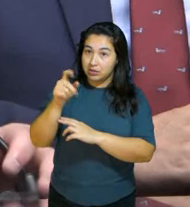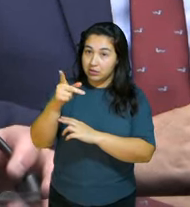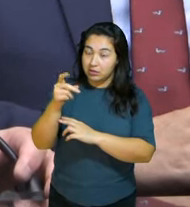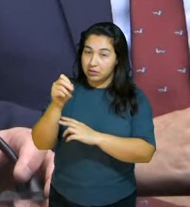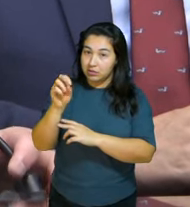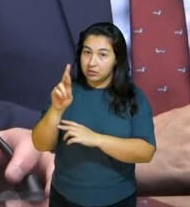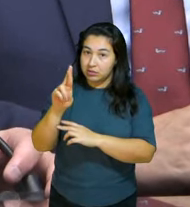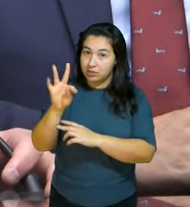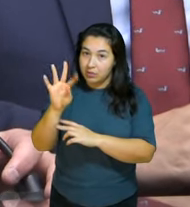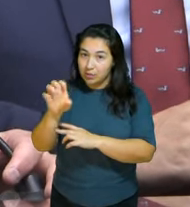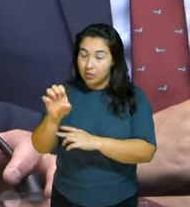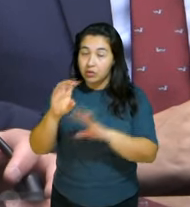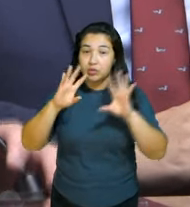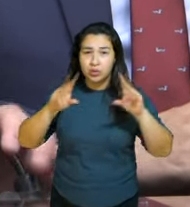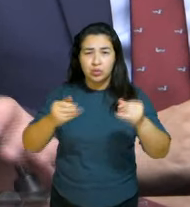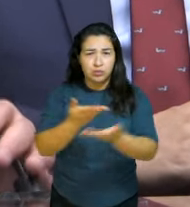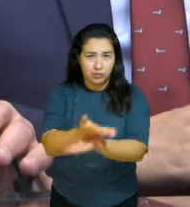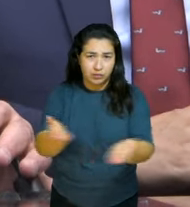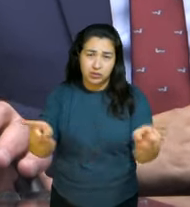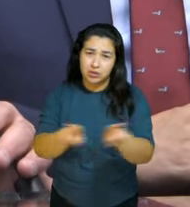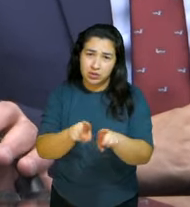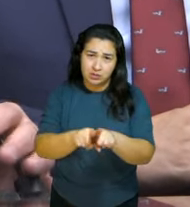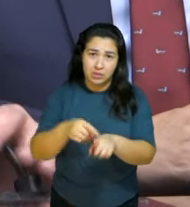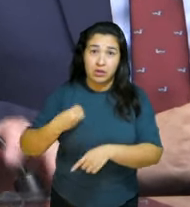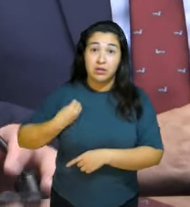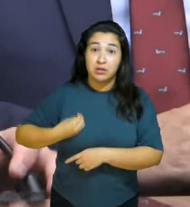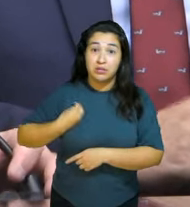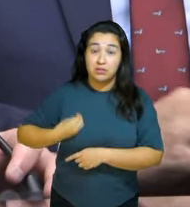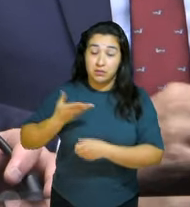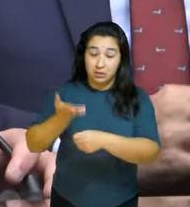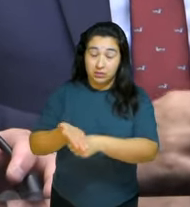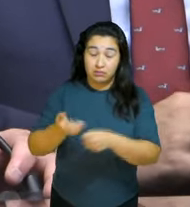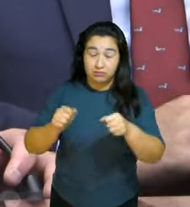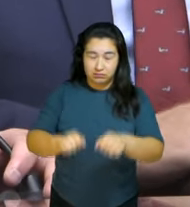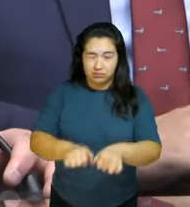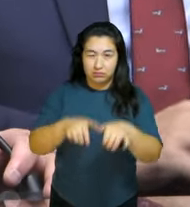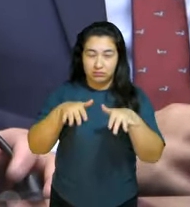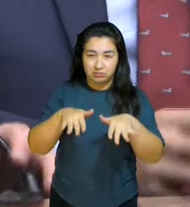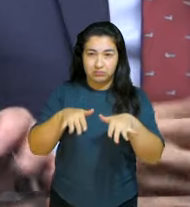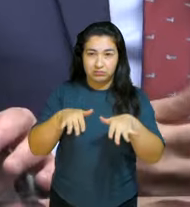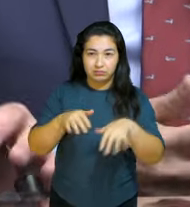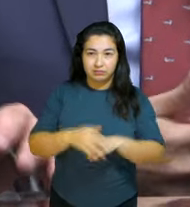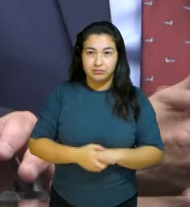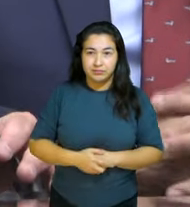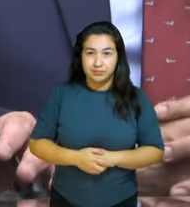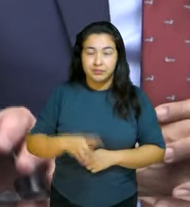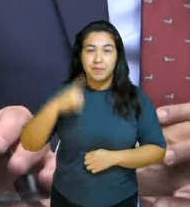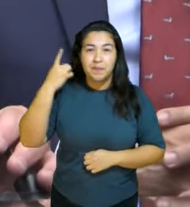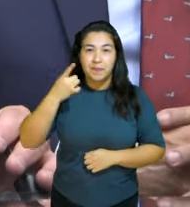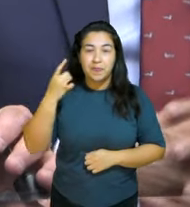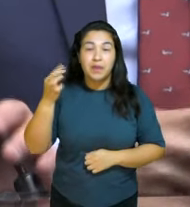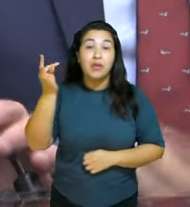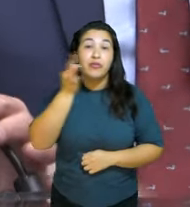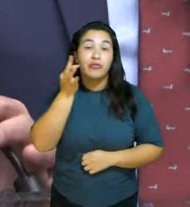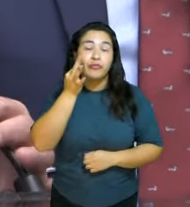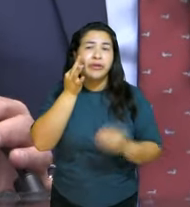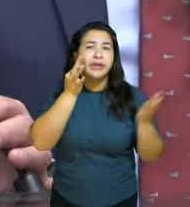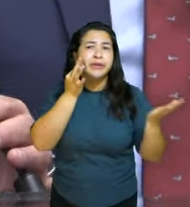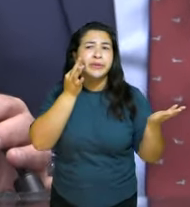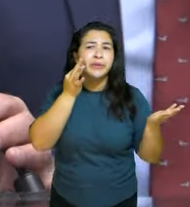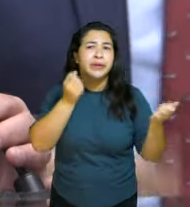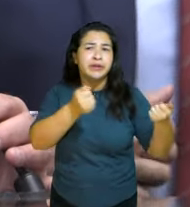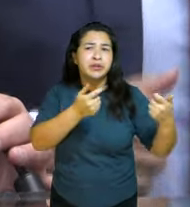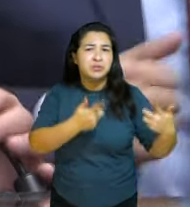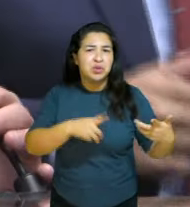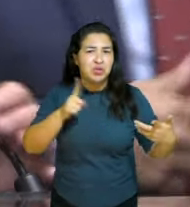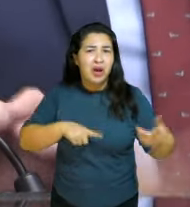aqui se fazem presente. Como muito bem disse o deputado Fernando, o objetivo agora não é caça às bruxas,